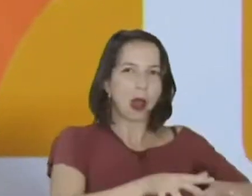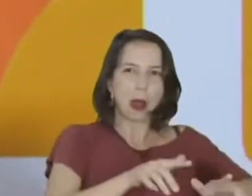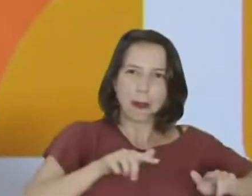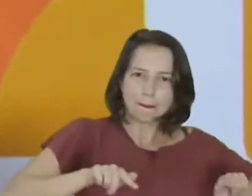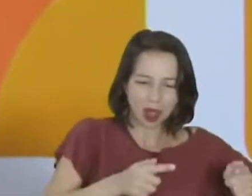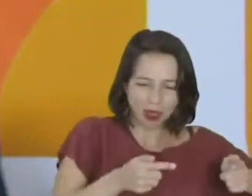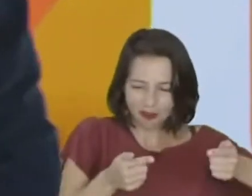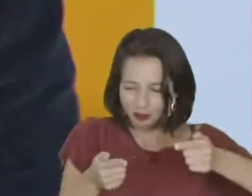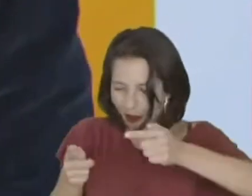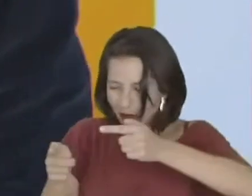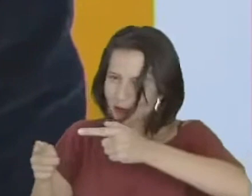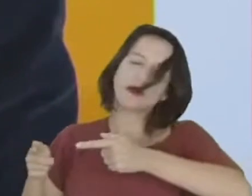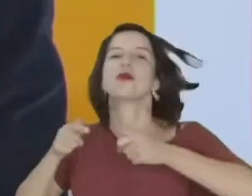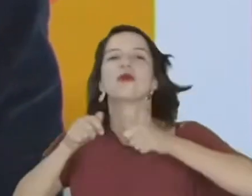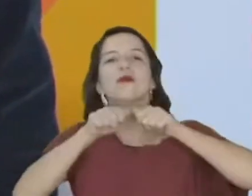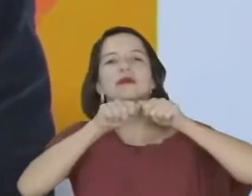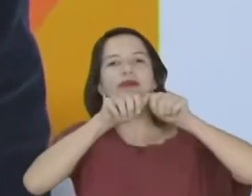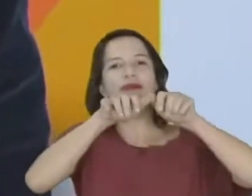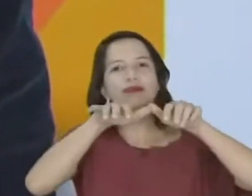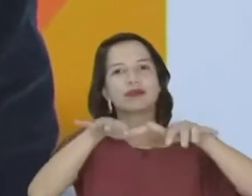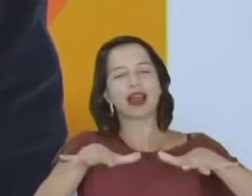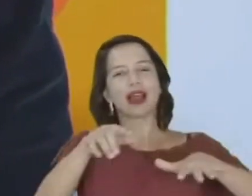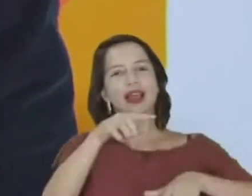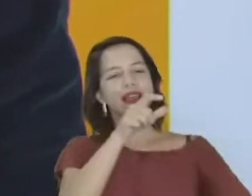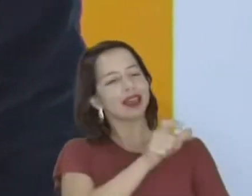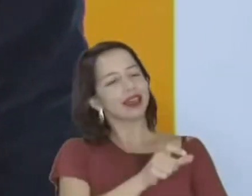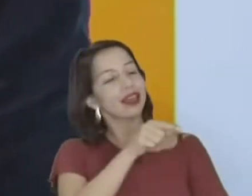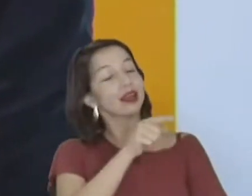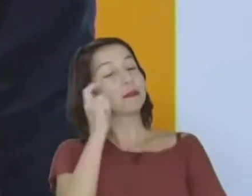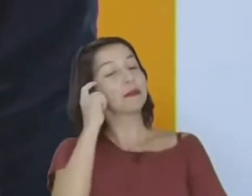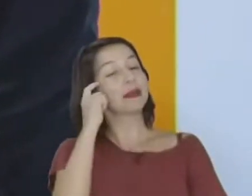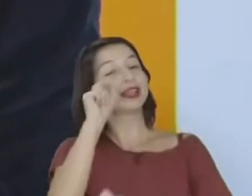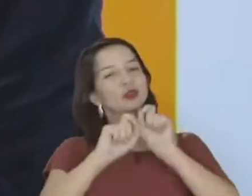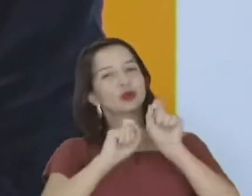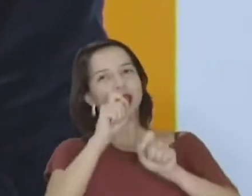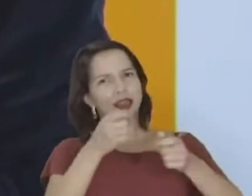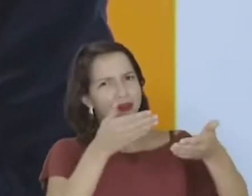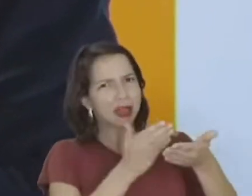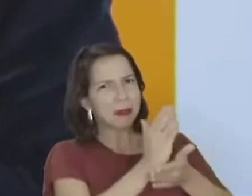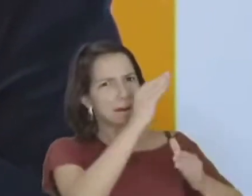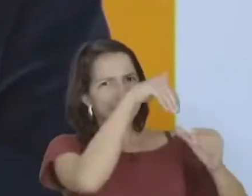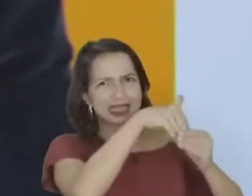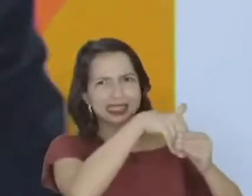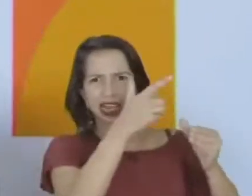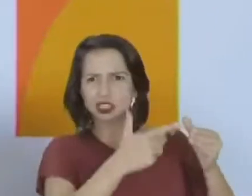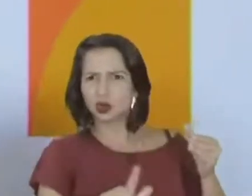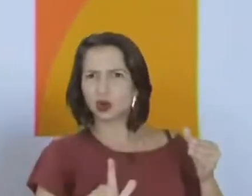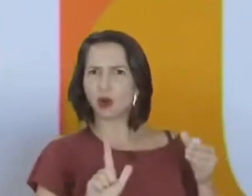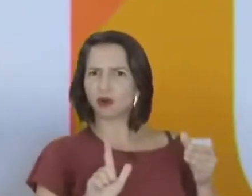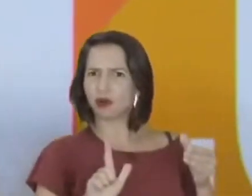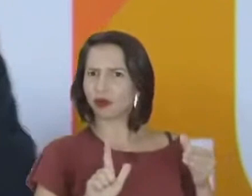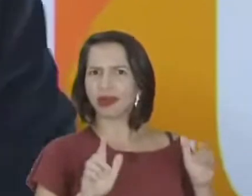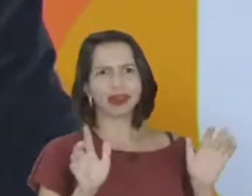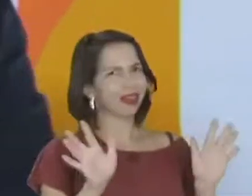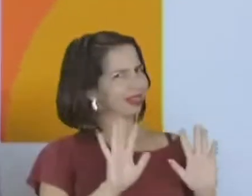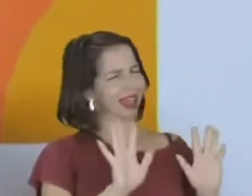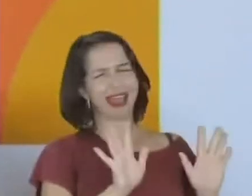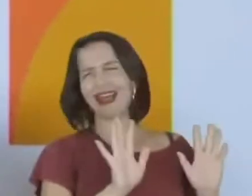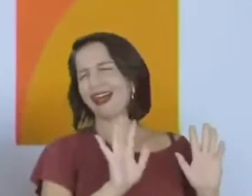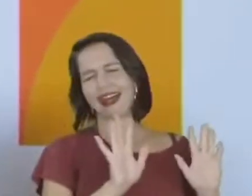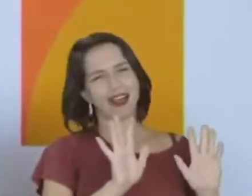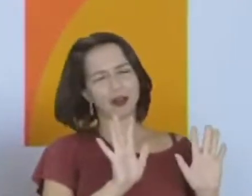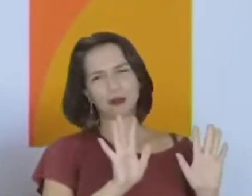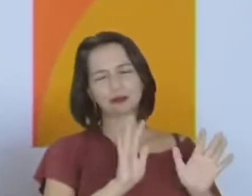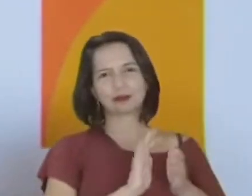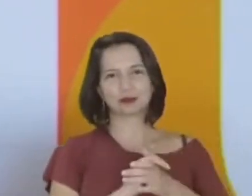E ele pensa que ele vai se reeleger assim, não vai se reeleger. Ele diz aqui todo dia, não, o Bolsonaro está preparando